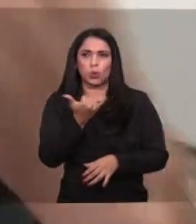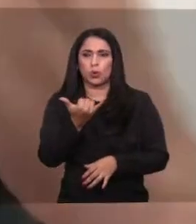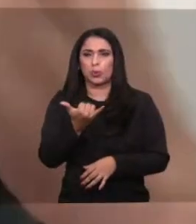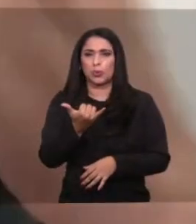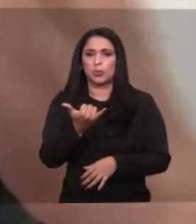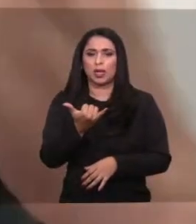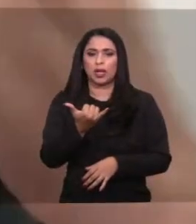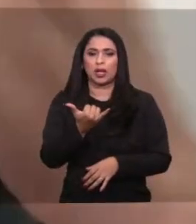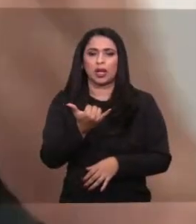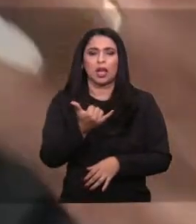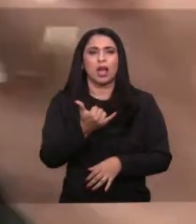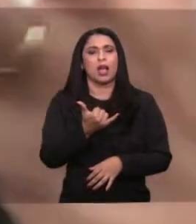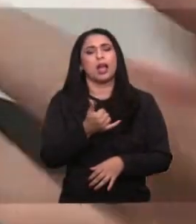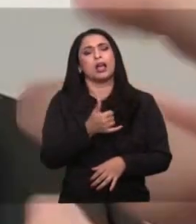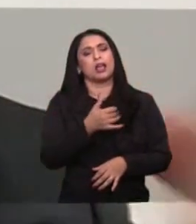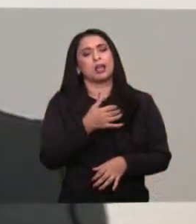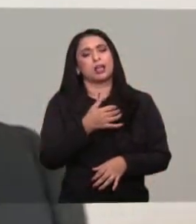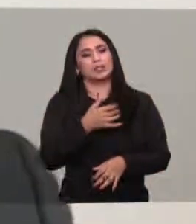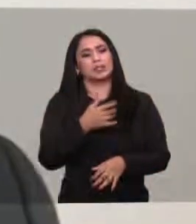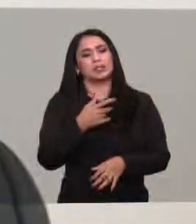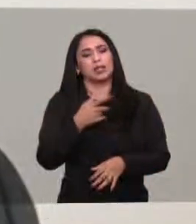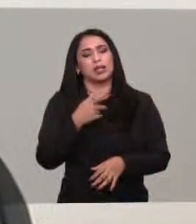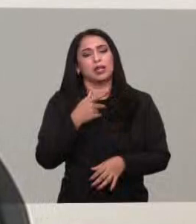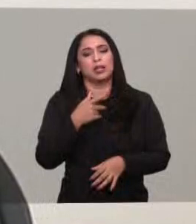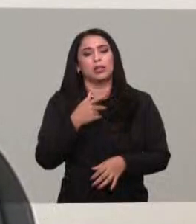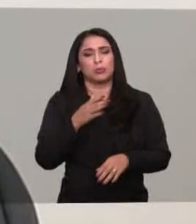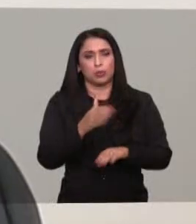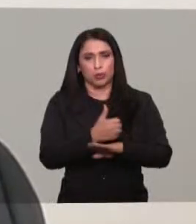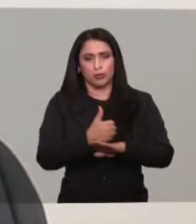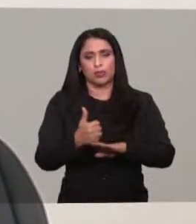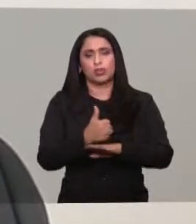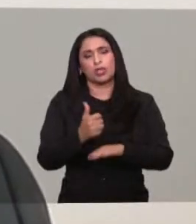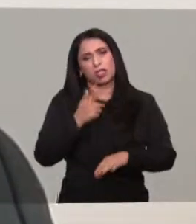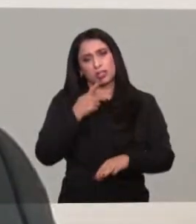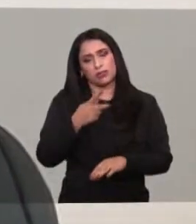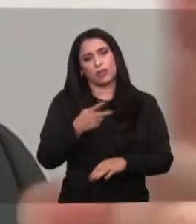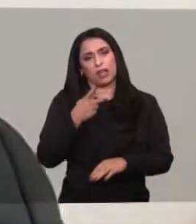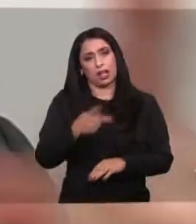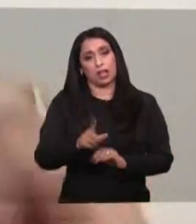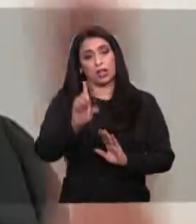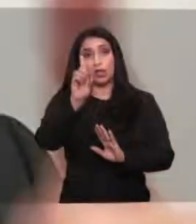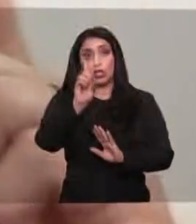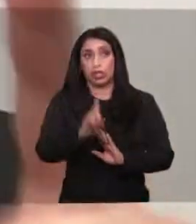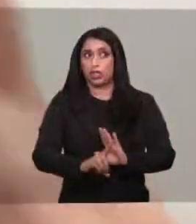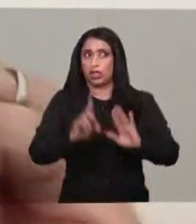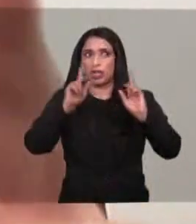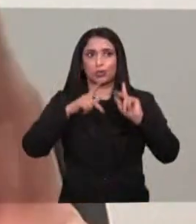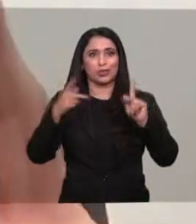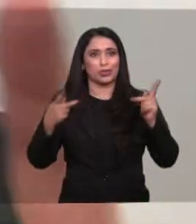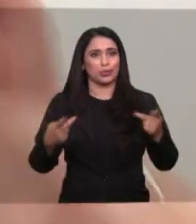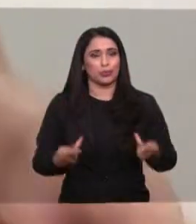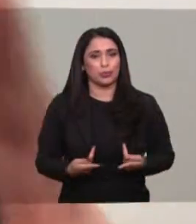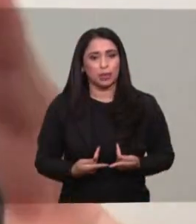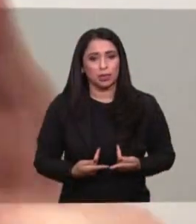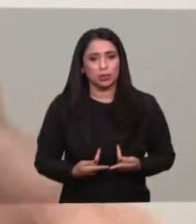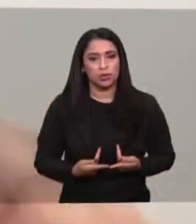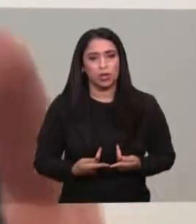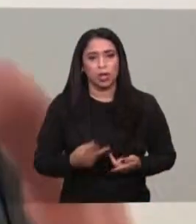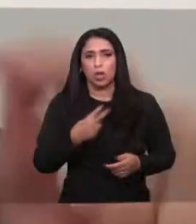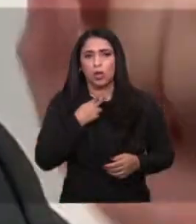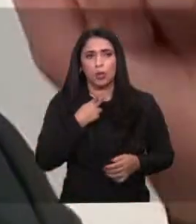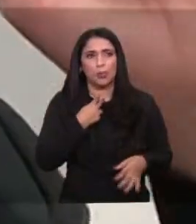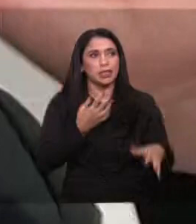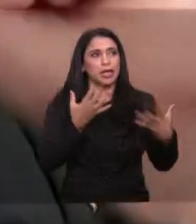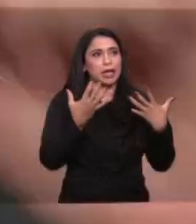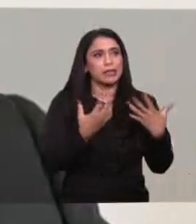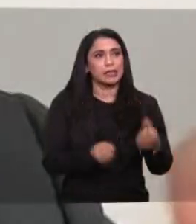ao que sustentaram tantos ilustrados profissionais, direitos humanos não podem se vergar diante de